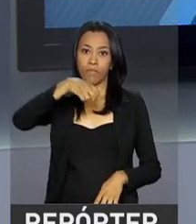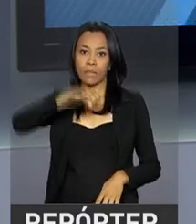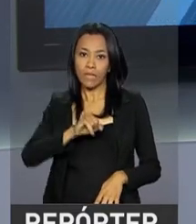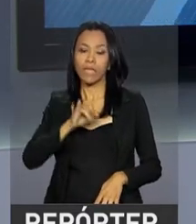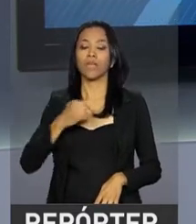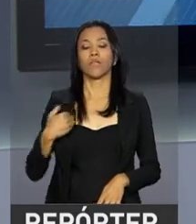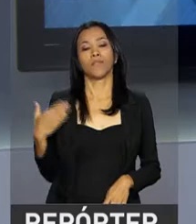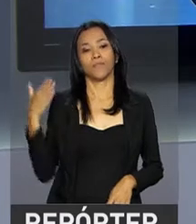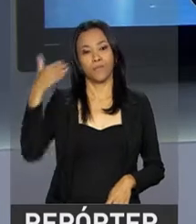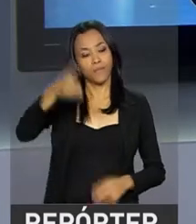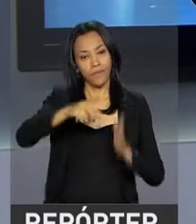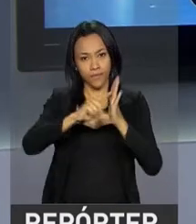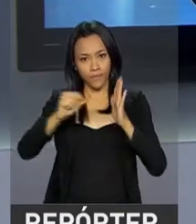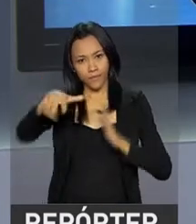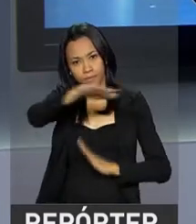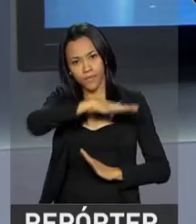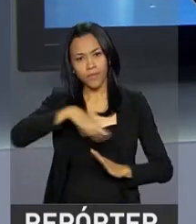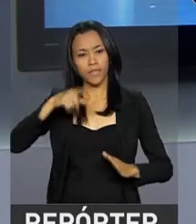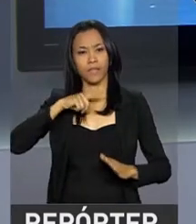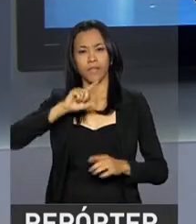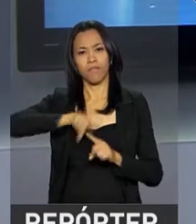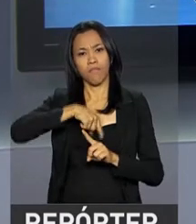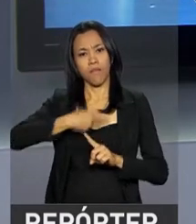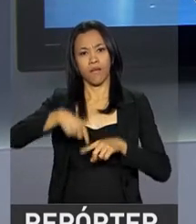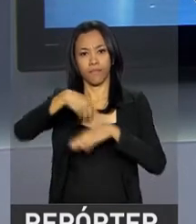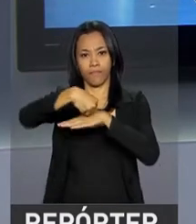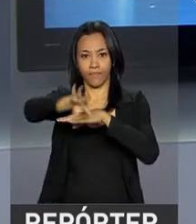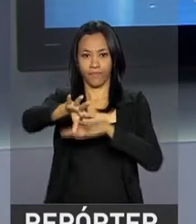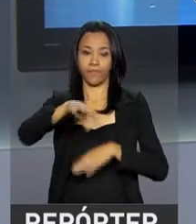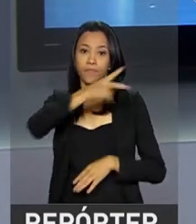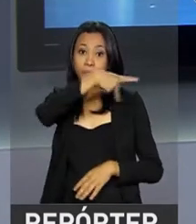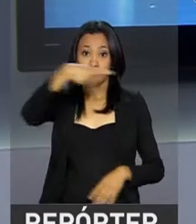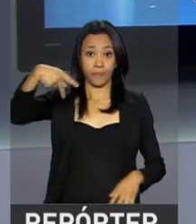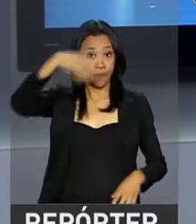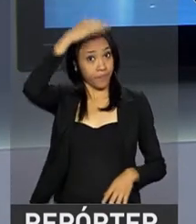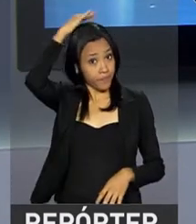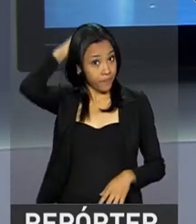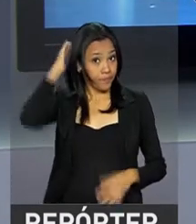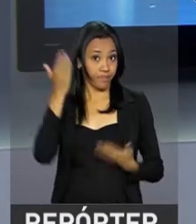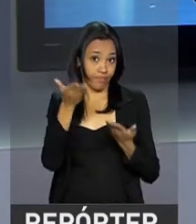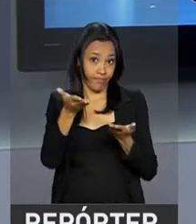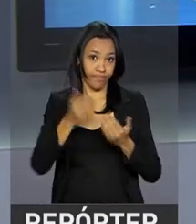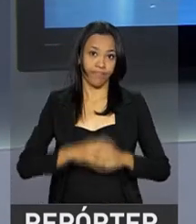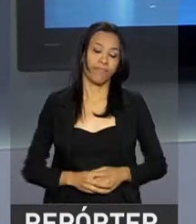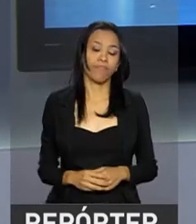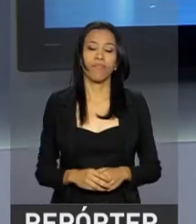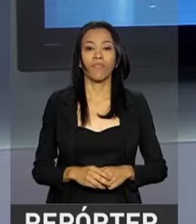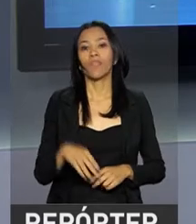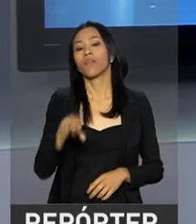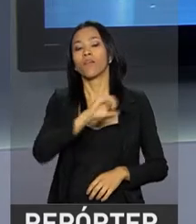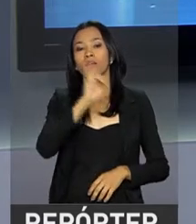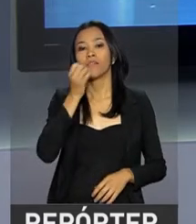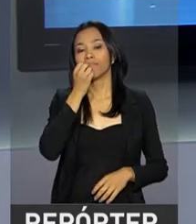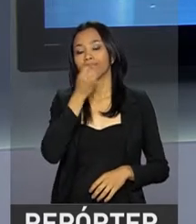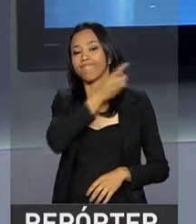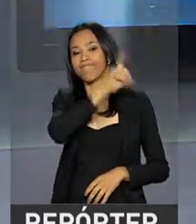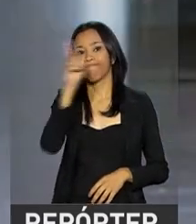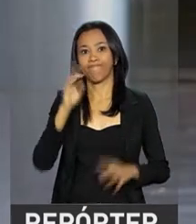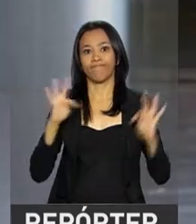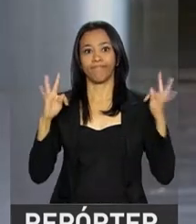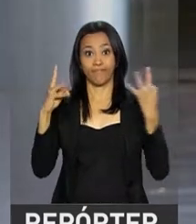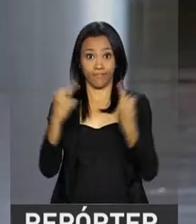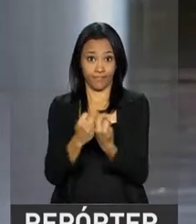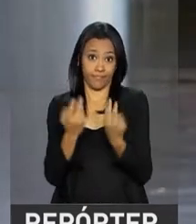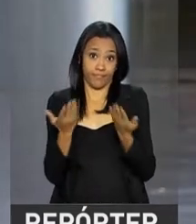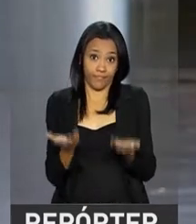do planalto nos traz as informações da agenda do presidente michel temer olá ney é com você não está está bom dia a todos olha